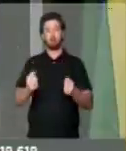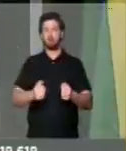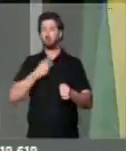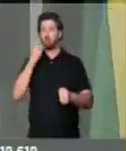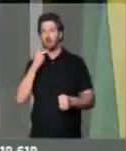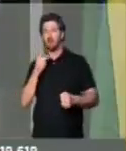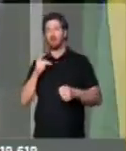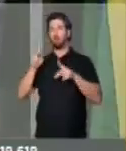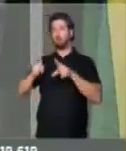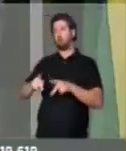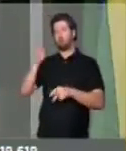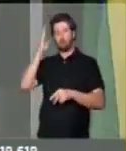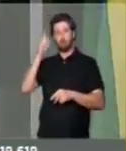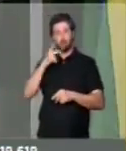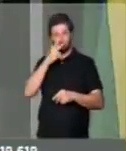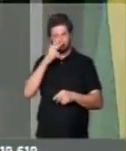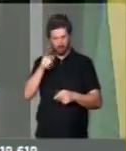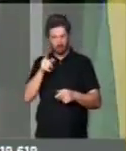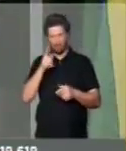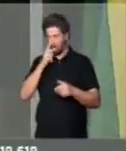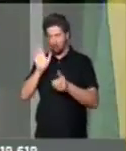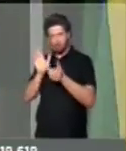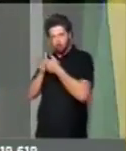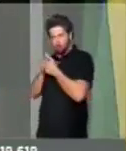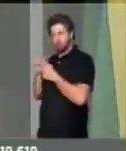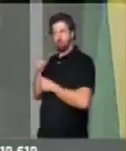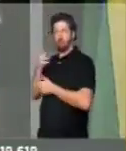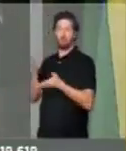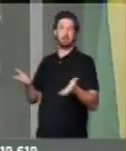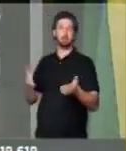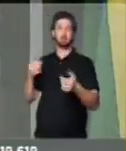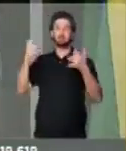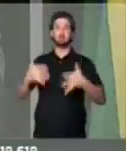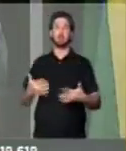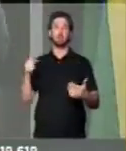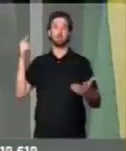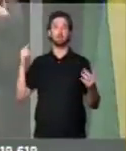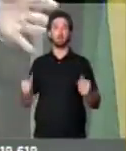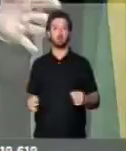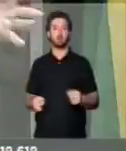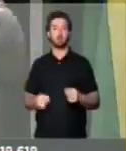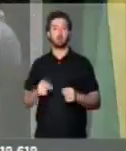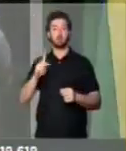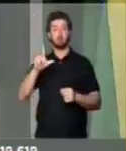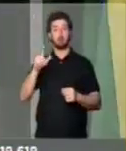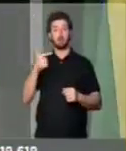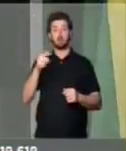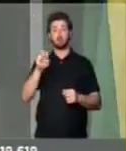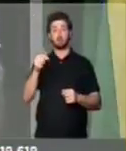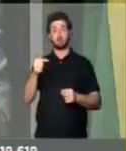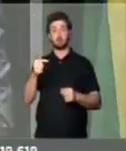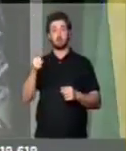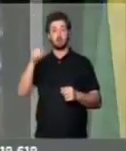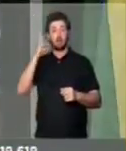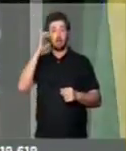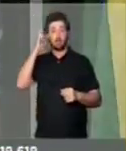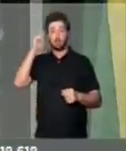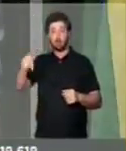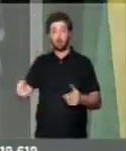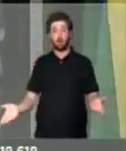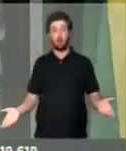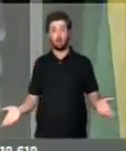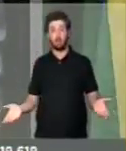falar, aquele povo é tudo burro mesmo. Acho que é isso que eles pensam, não tem outra explicação. Esse PL 257 foi a presidenta Dilma que